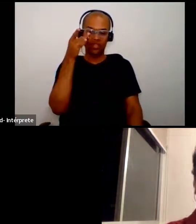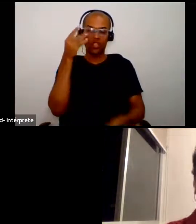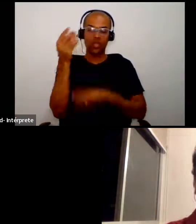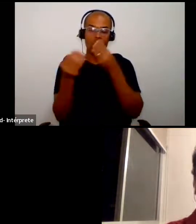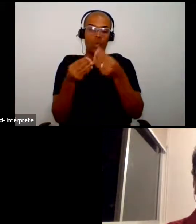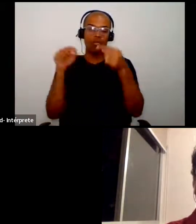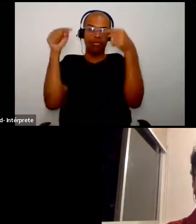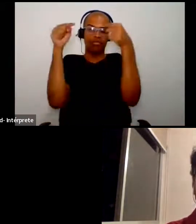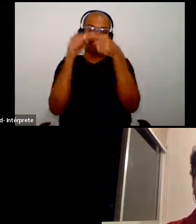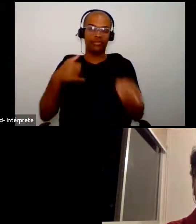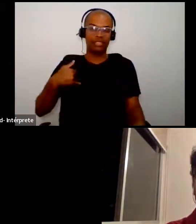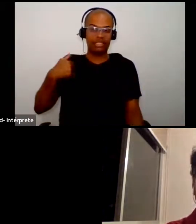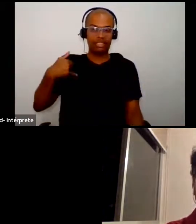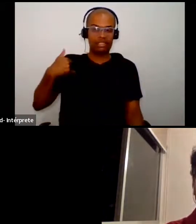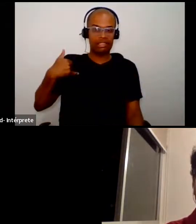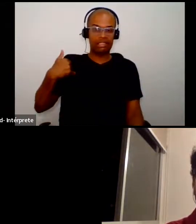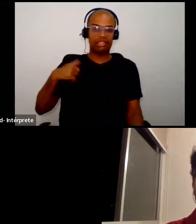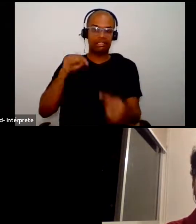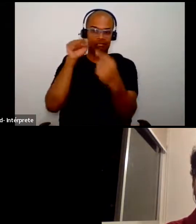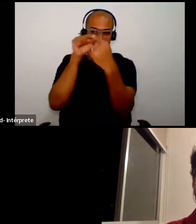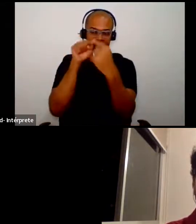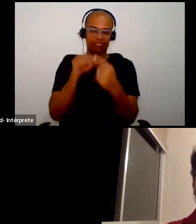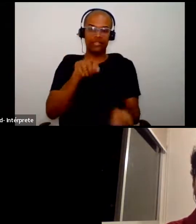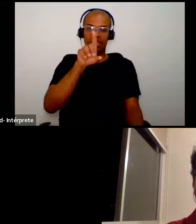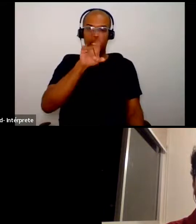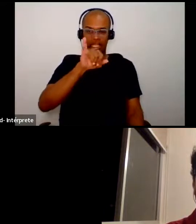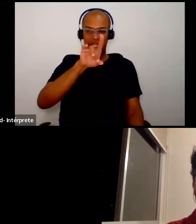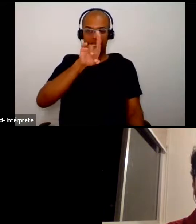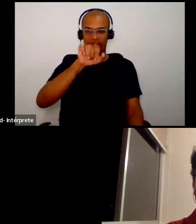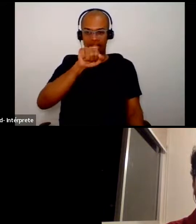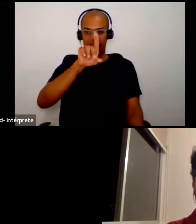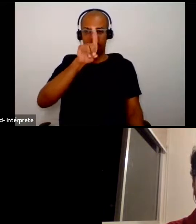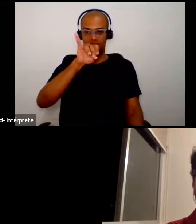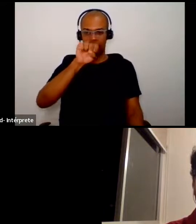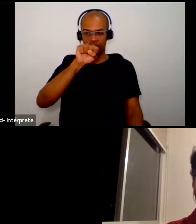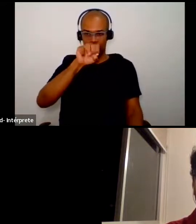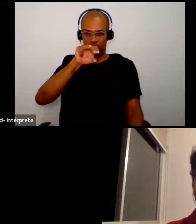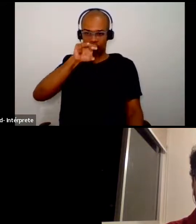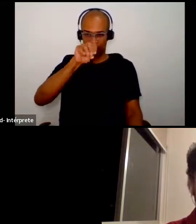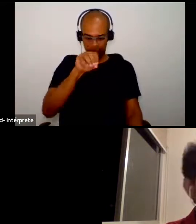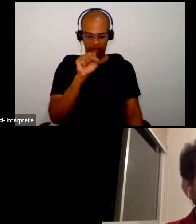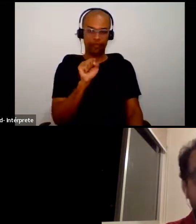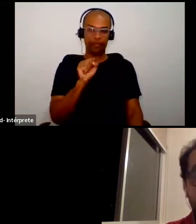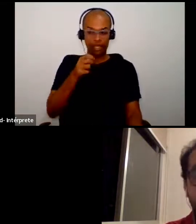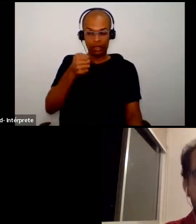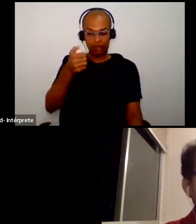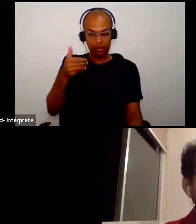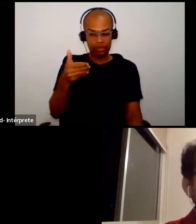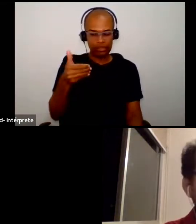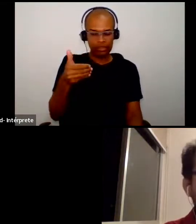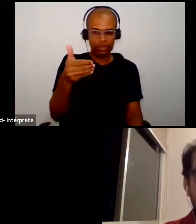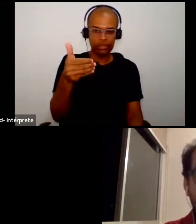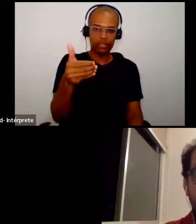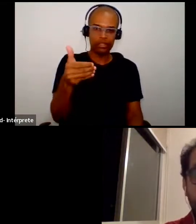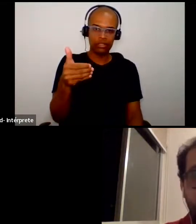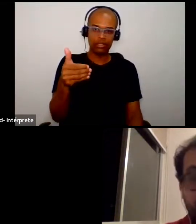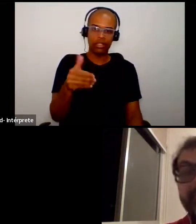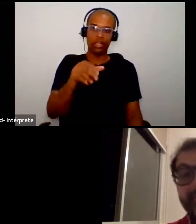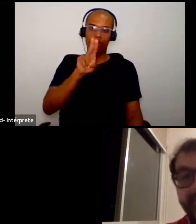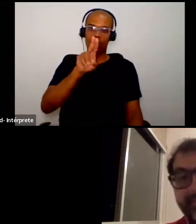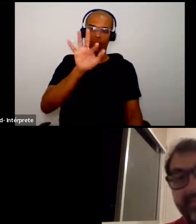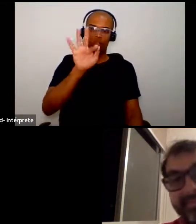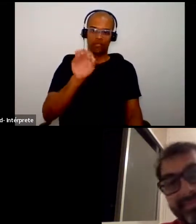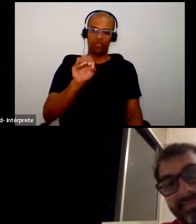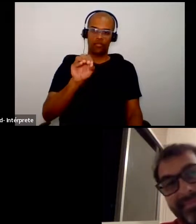um projeto de extensão da Universidade Federal da Bahia e logo, logo aí da UFO. É